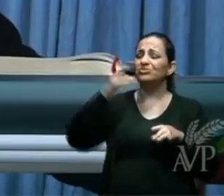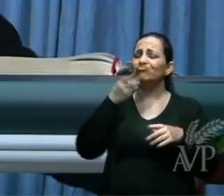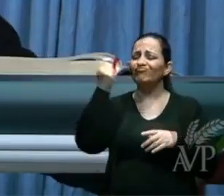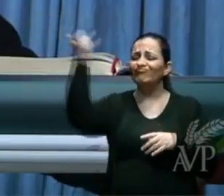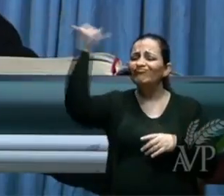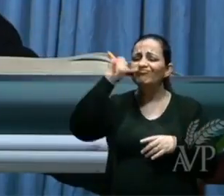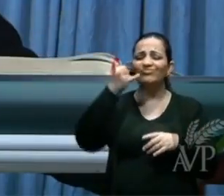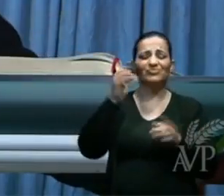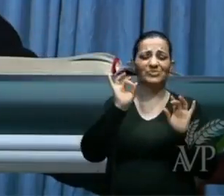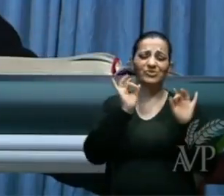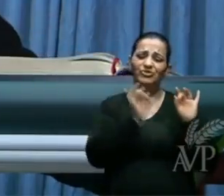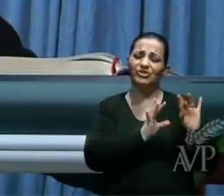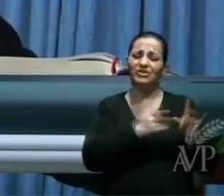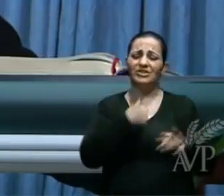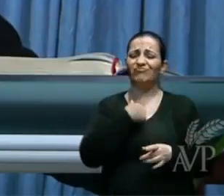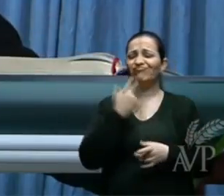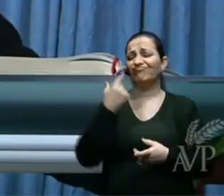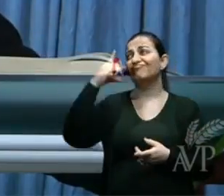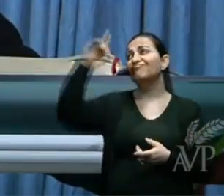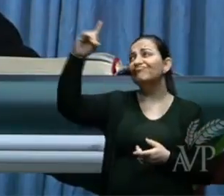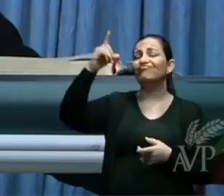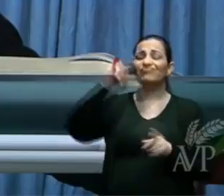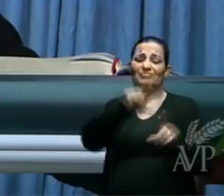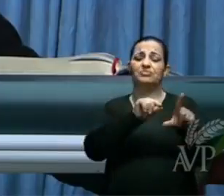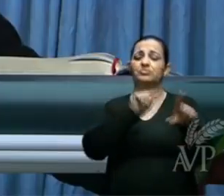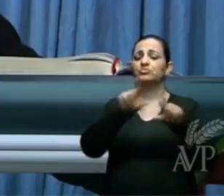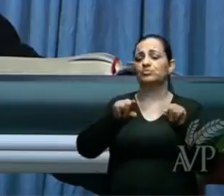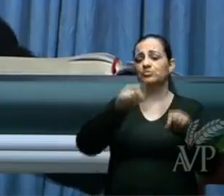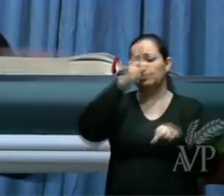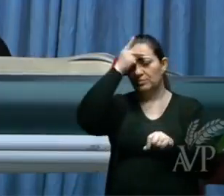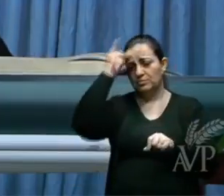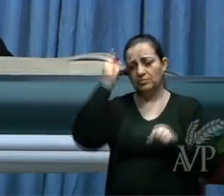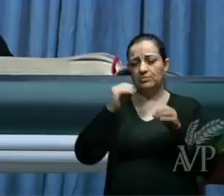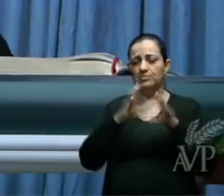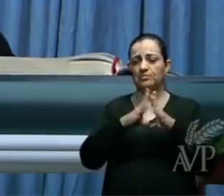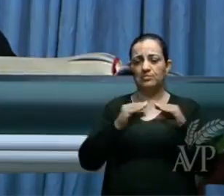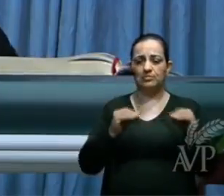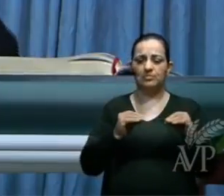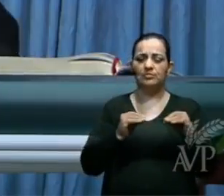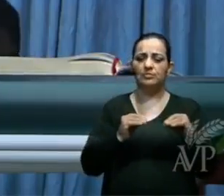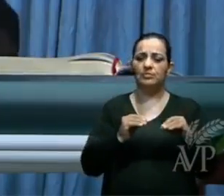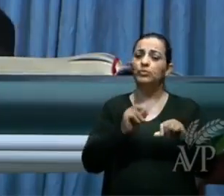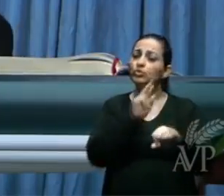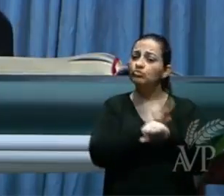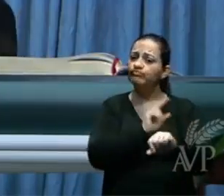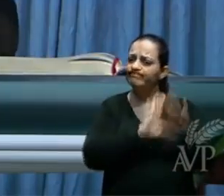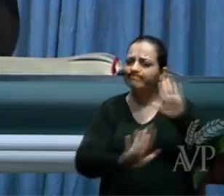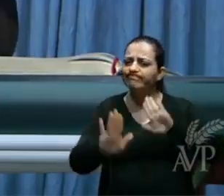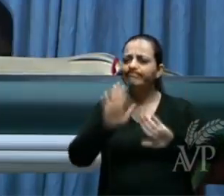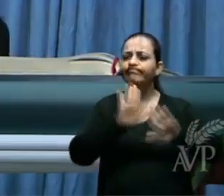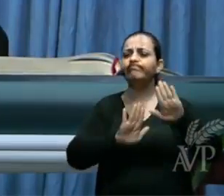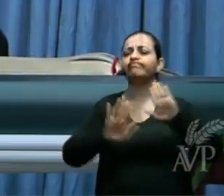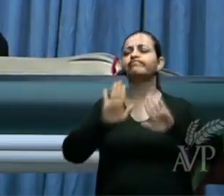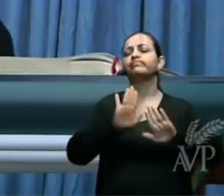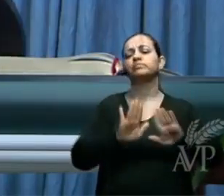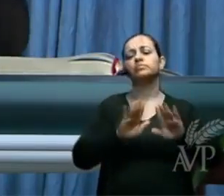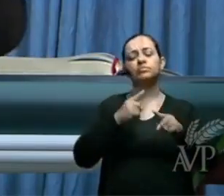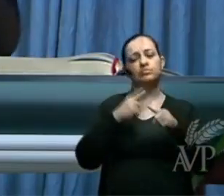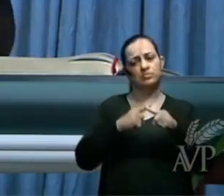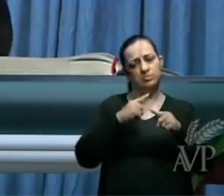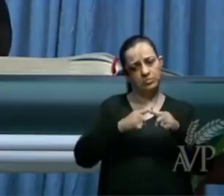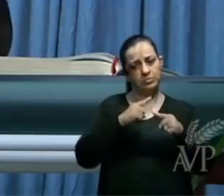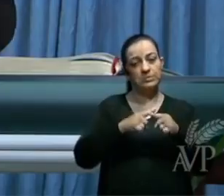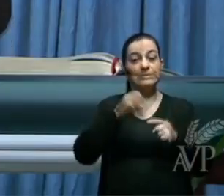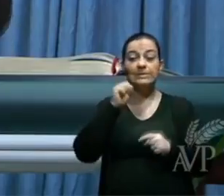pessoas procurar eo arranjo advertiu se você fizer isso vai chegar o dia que se